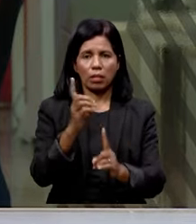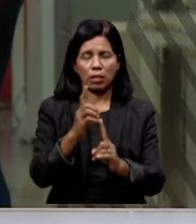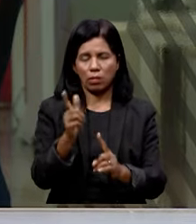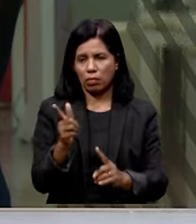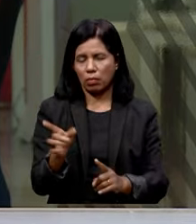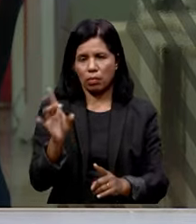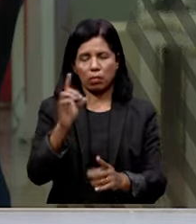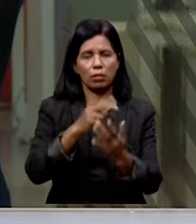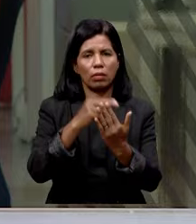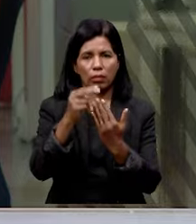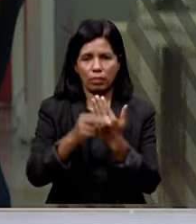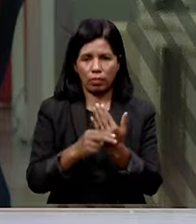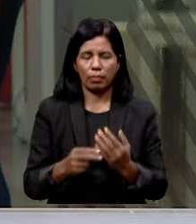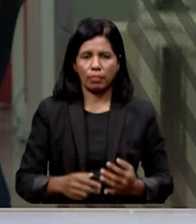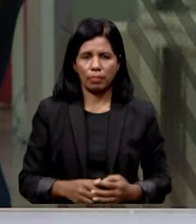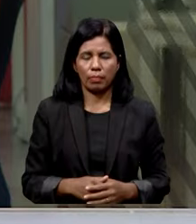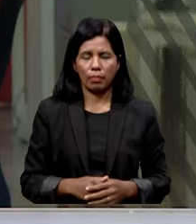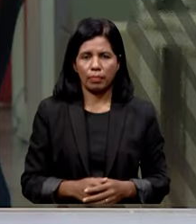novembro.